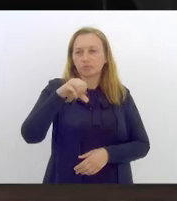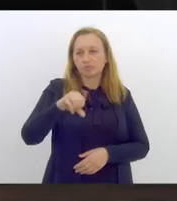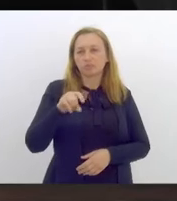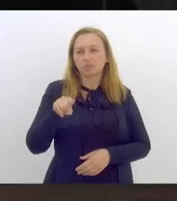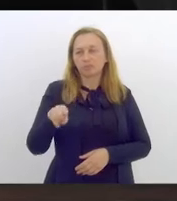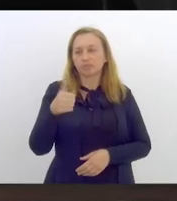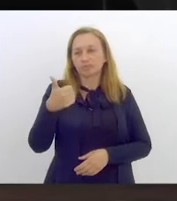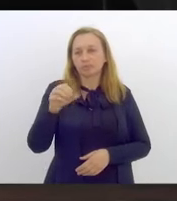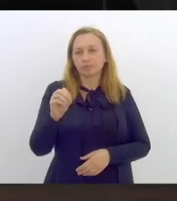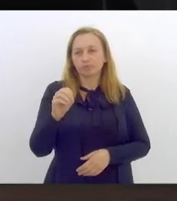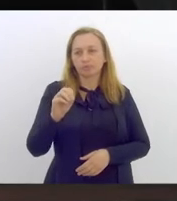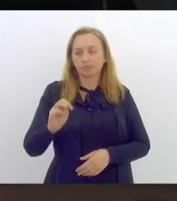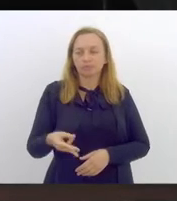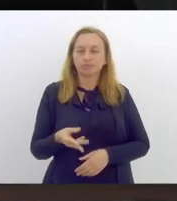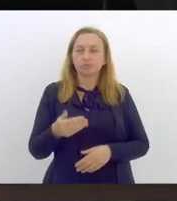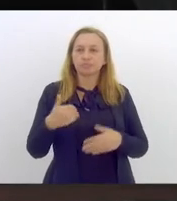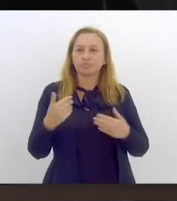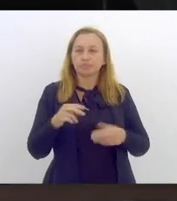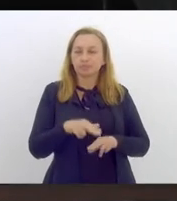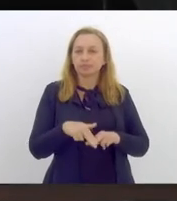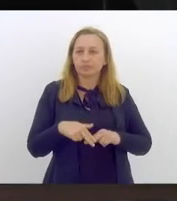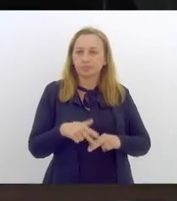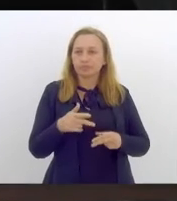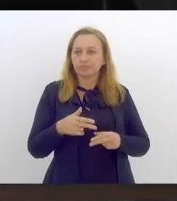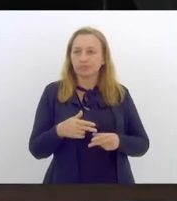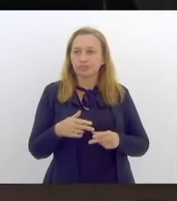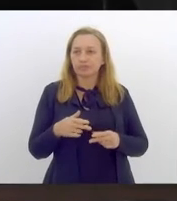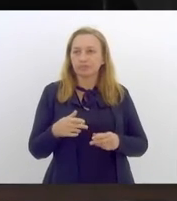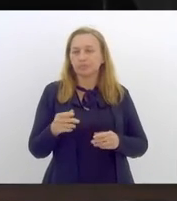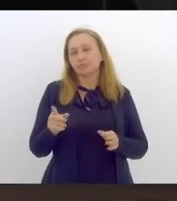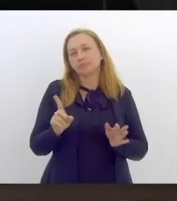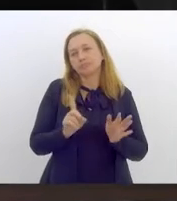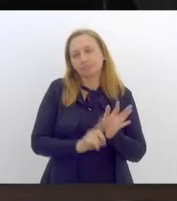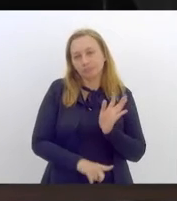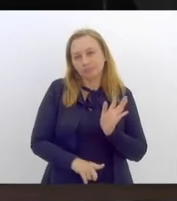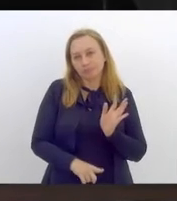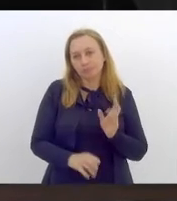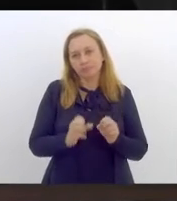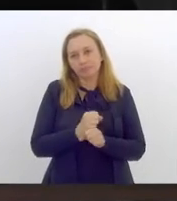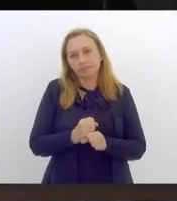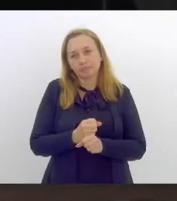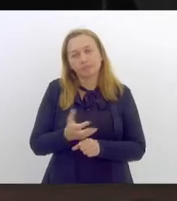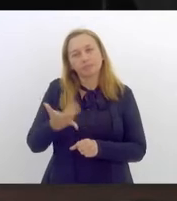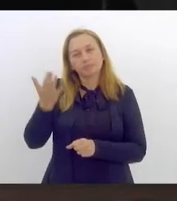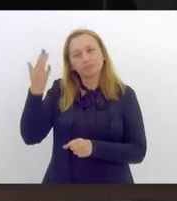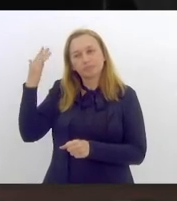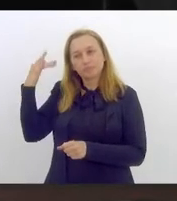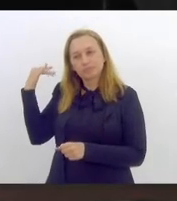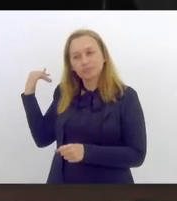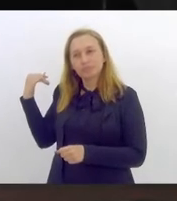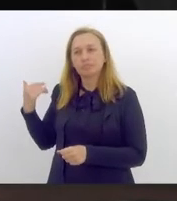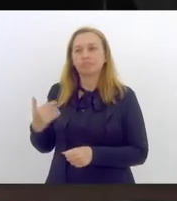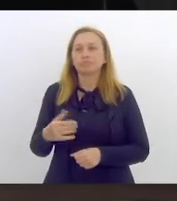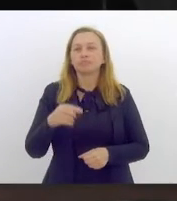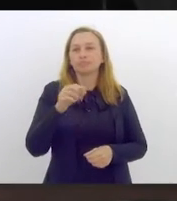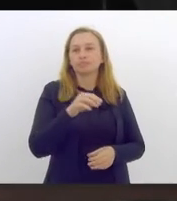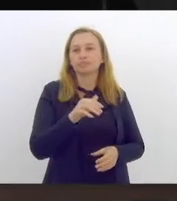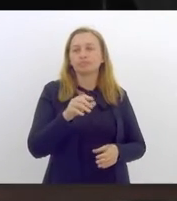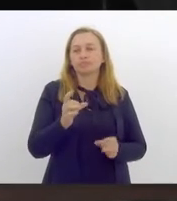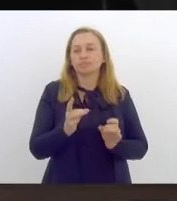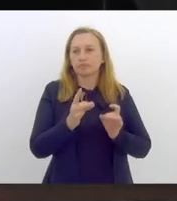9,10 milhões. Portanto, muito inferior aos anos anteriores ao leilão da